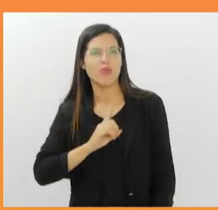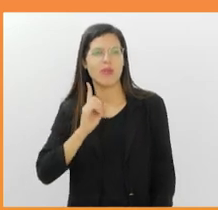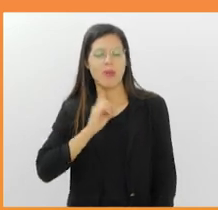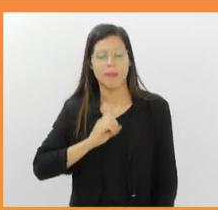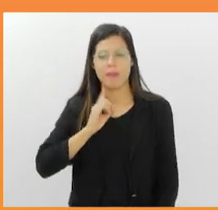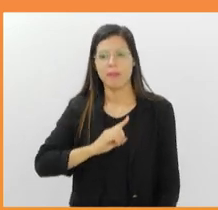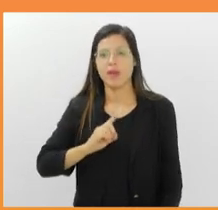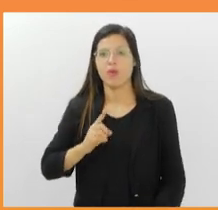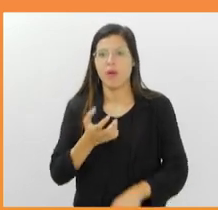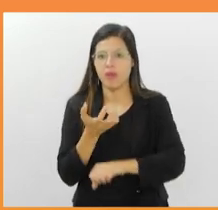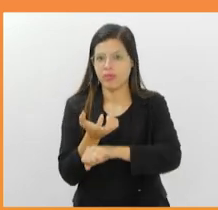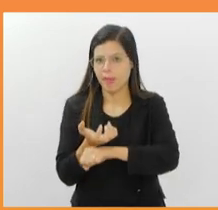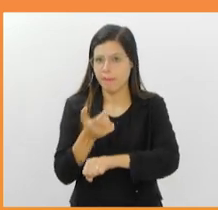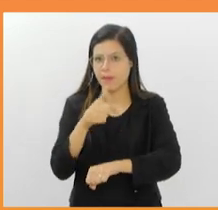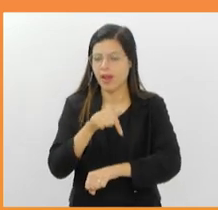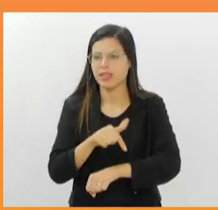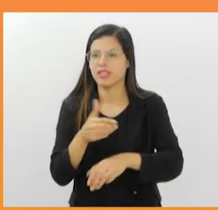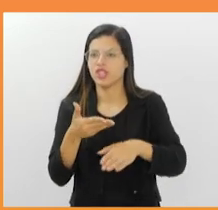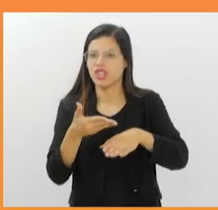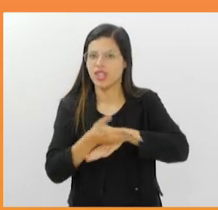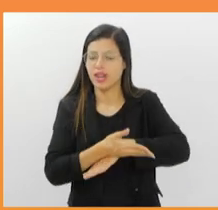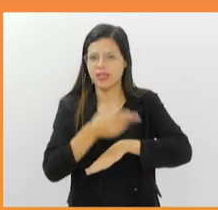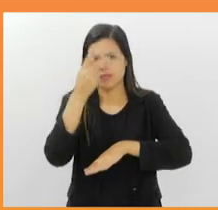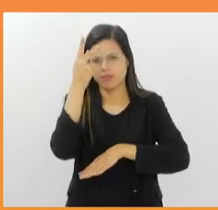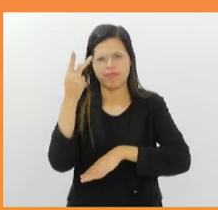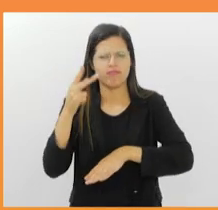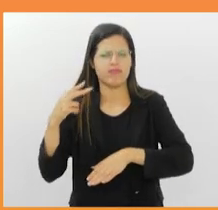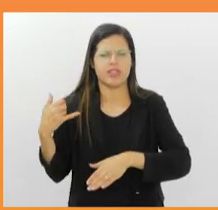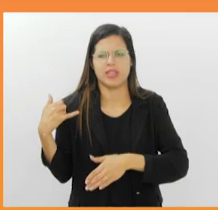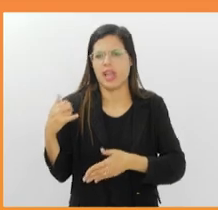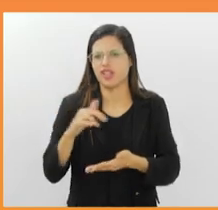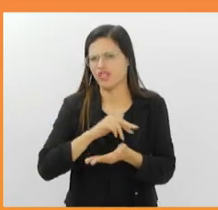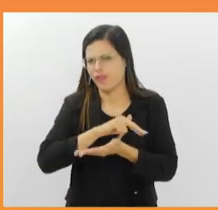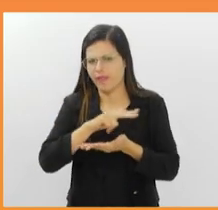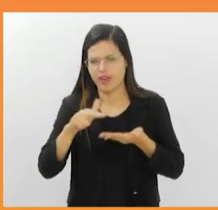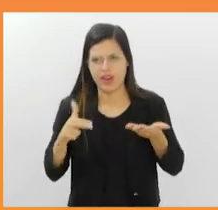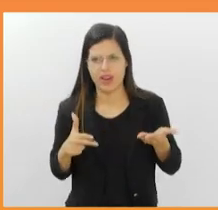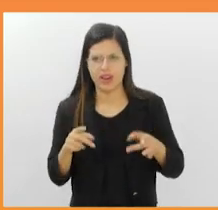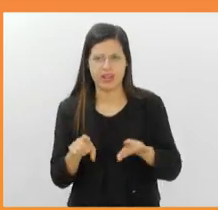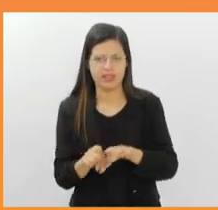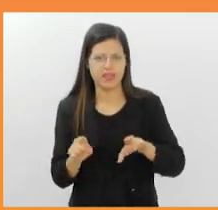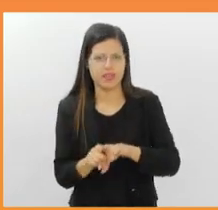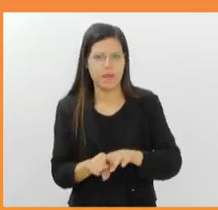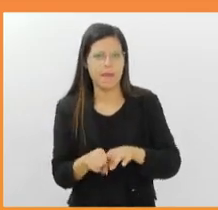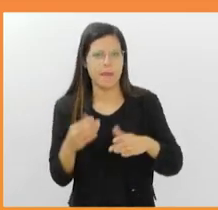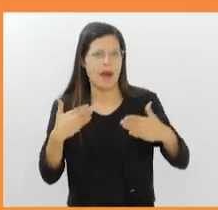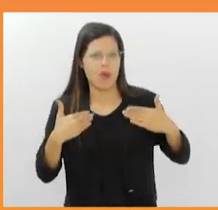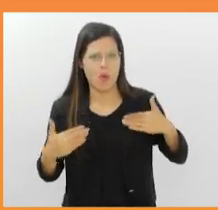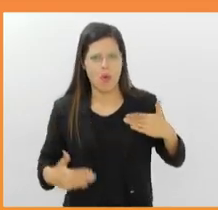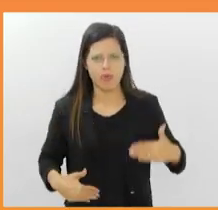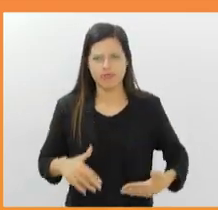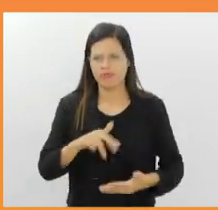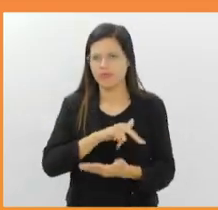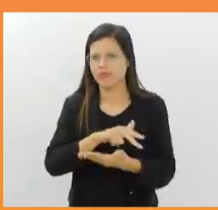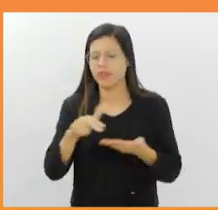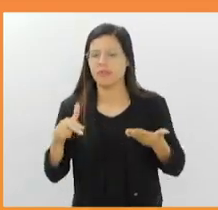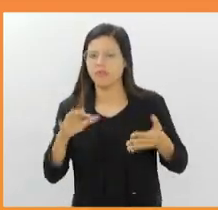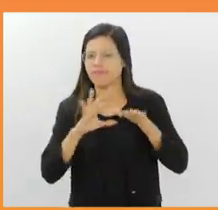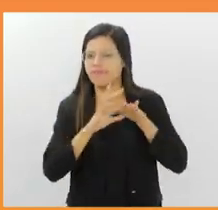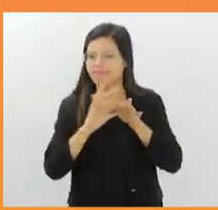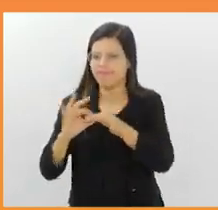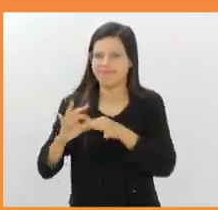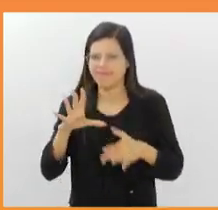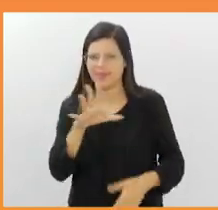Cuauhtémoc. Pessoas de diferentes idades e diversos níveis de condicionamento físico vão estar unidas na paixão